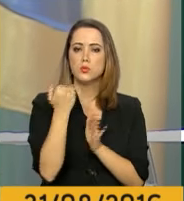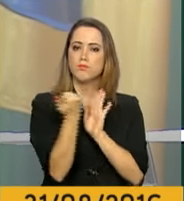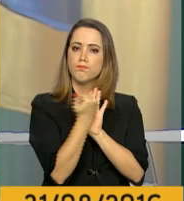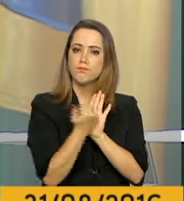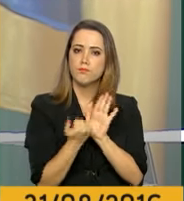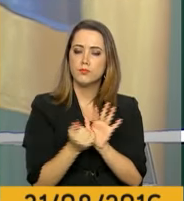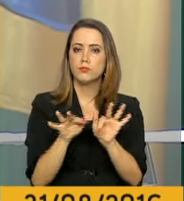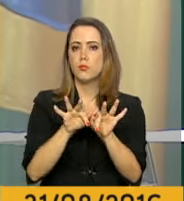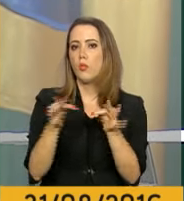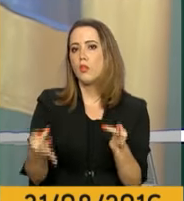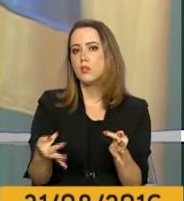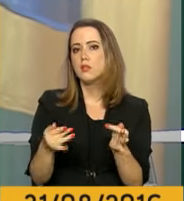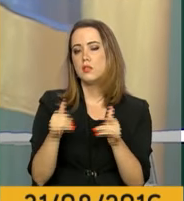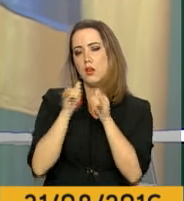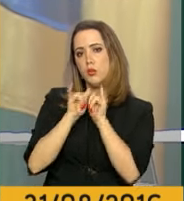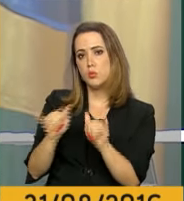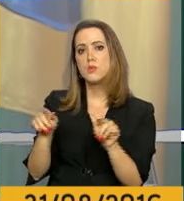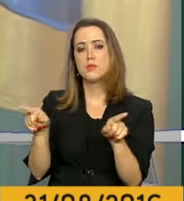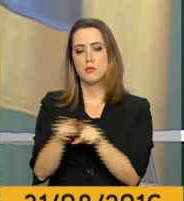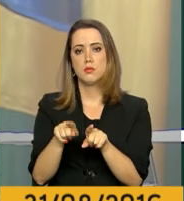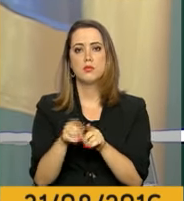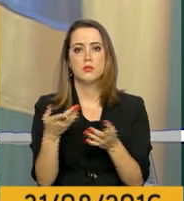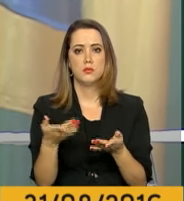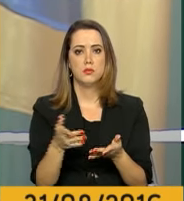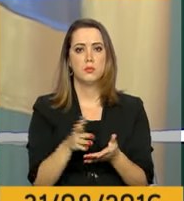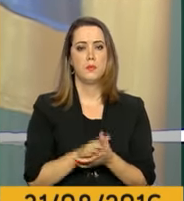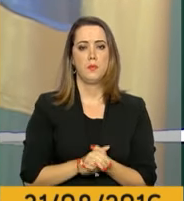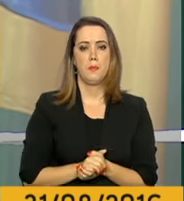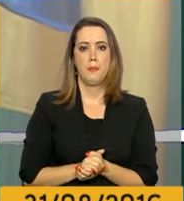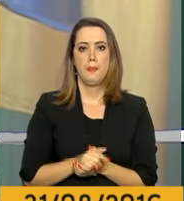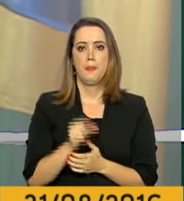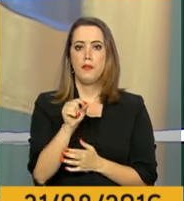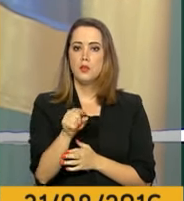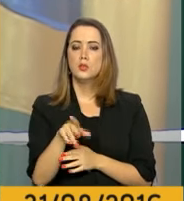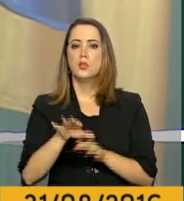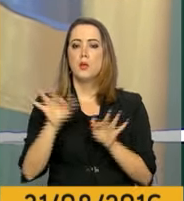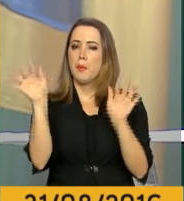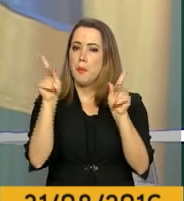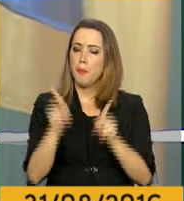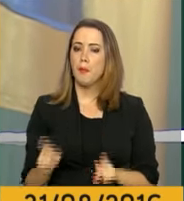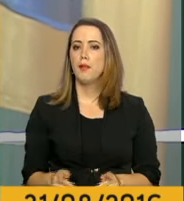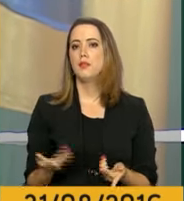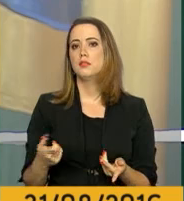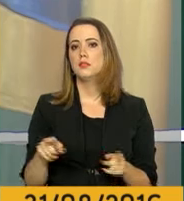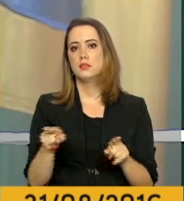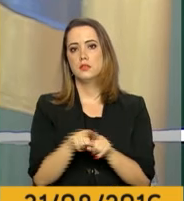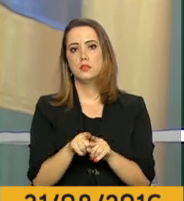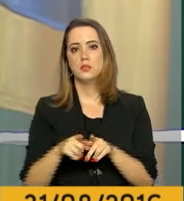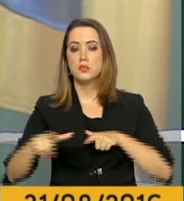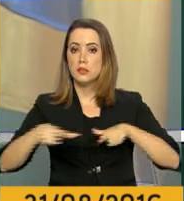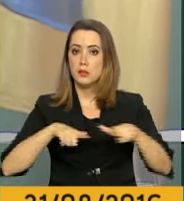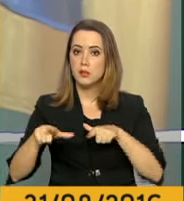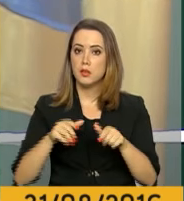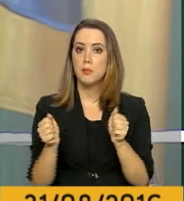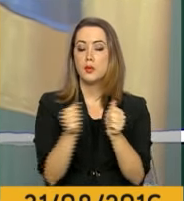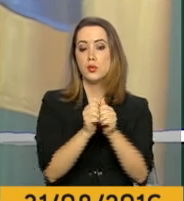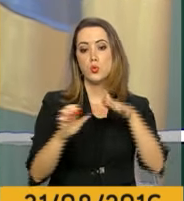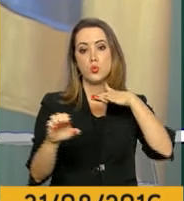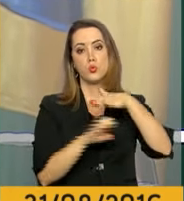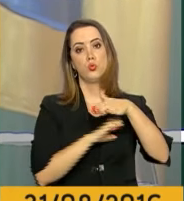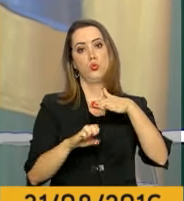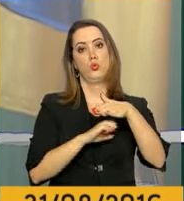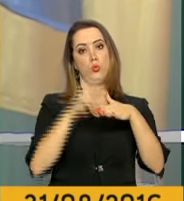também uma série de medidas, digamos, desburocratizantes e, no caso dele, pacificadoras da relação empregado-empregador. Isto